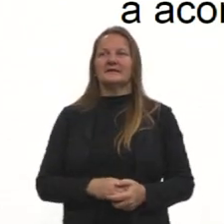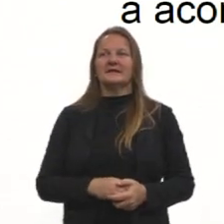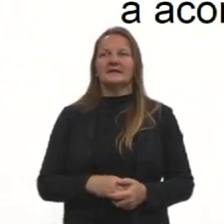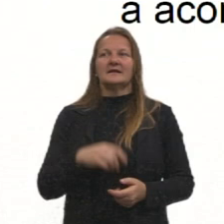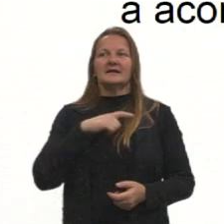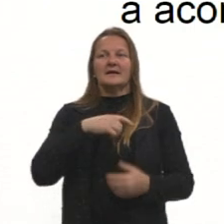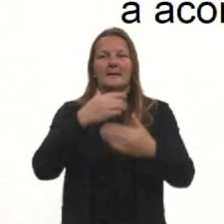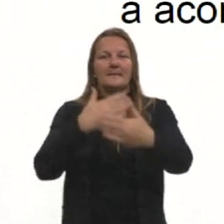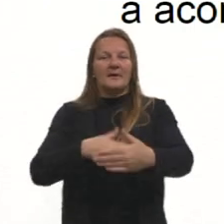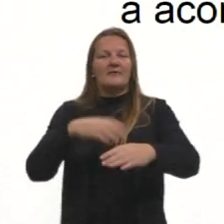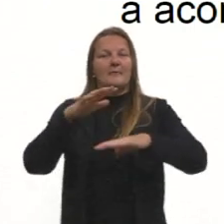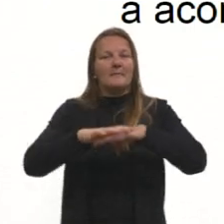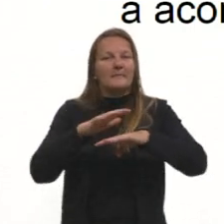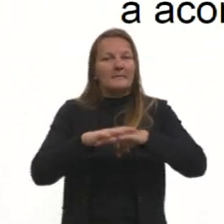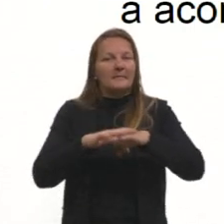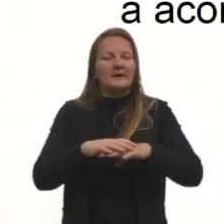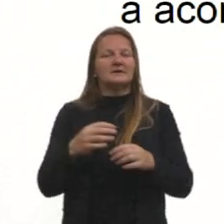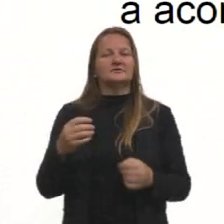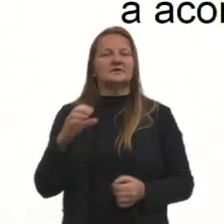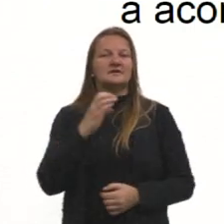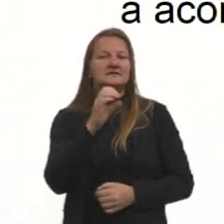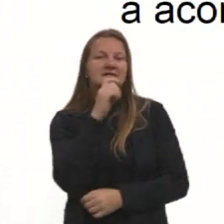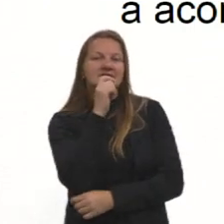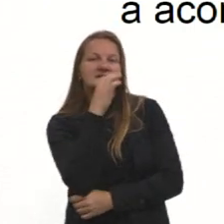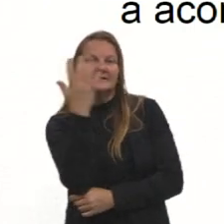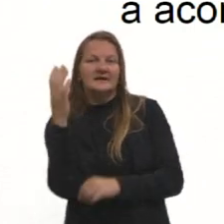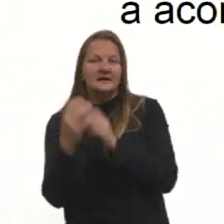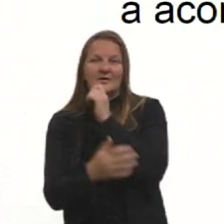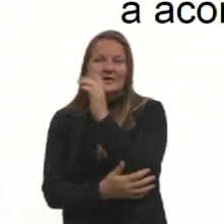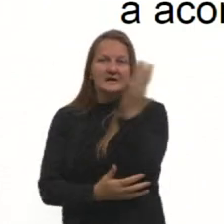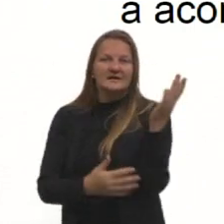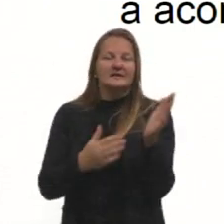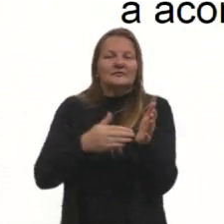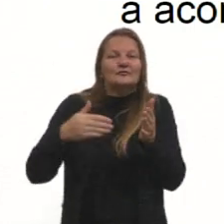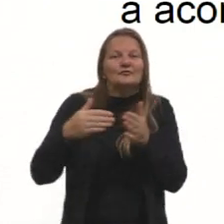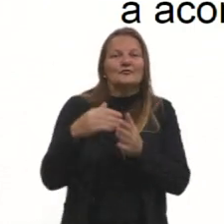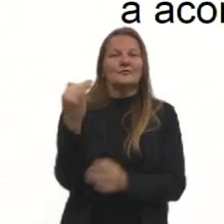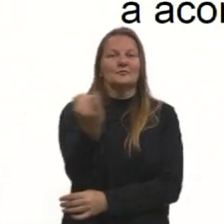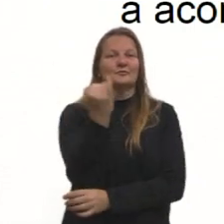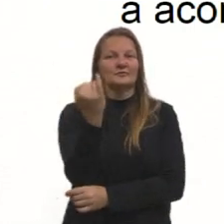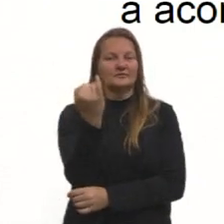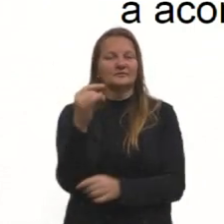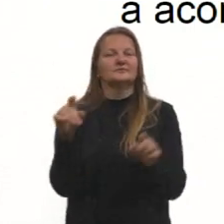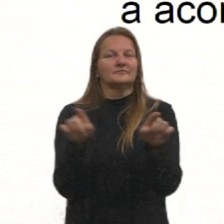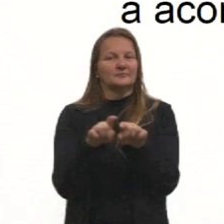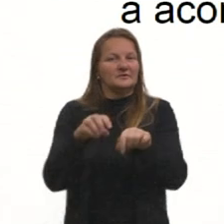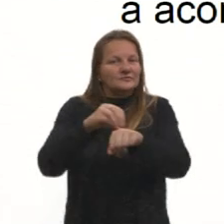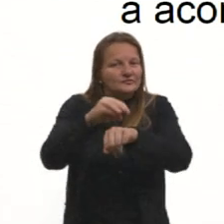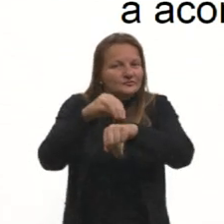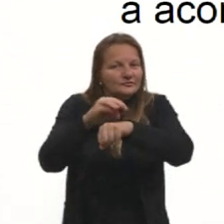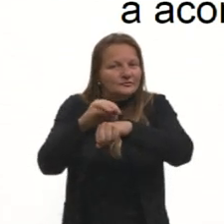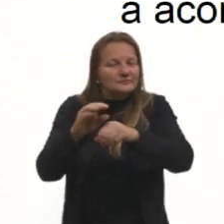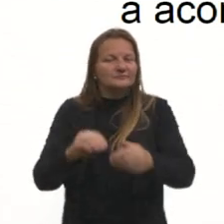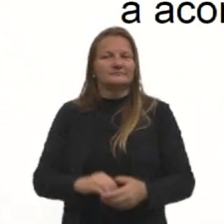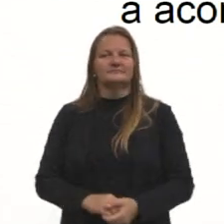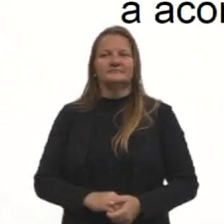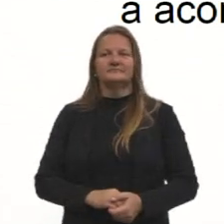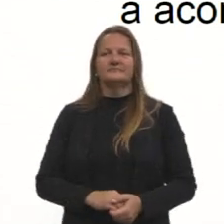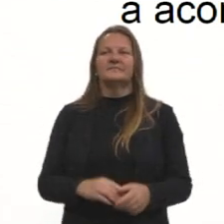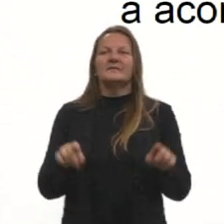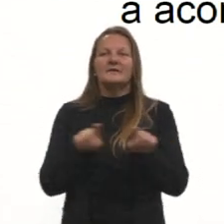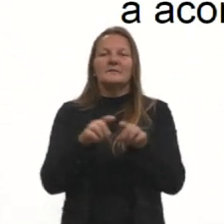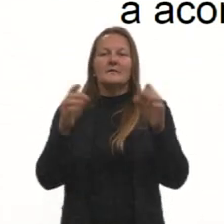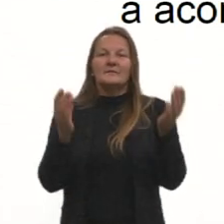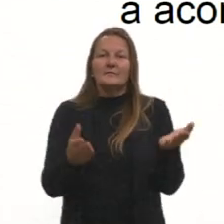a prova né matemática Ciências da Natureza então é importante ainda trazer essas dicas para vocês e também agora